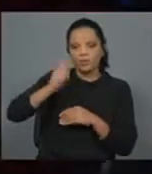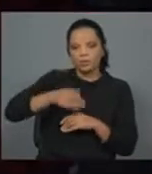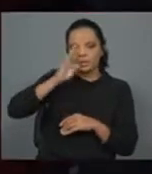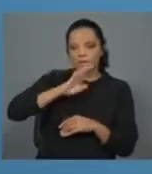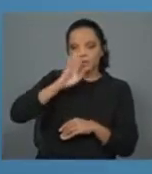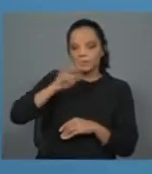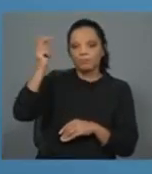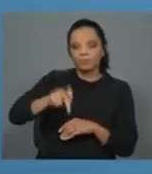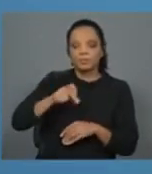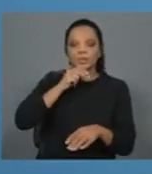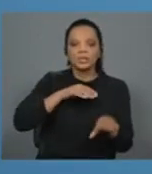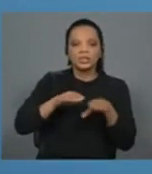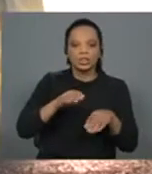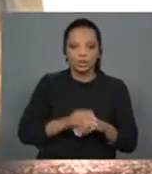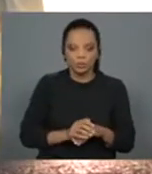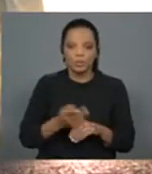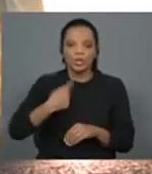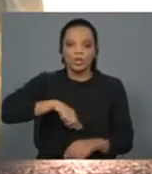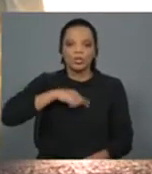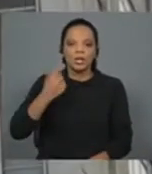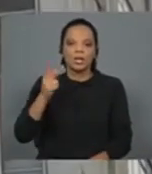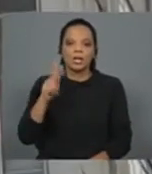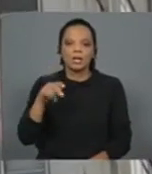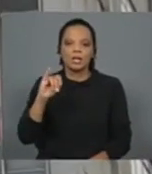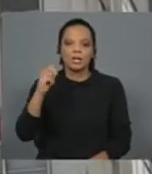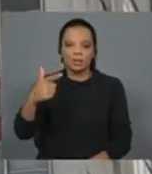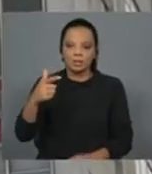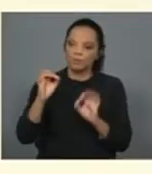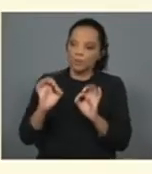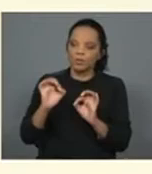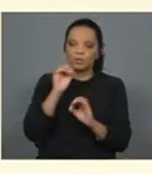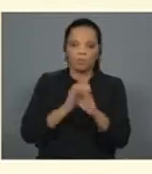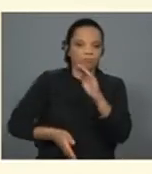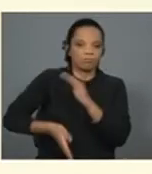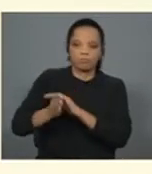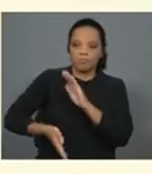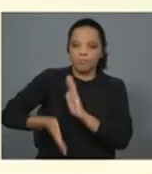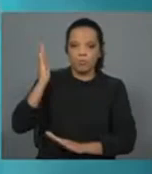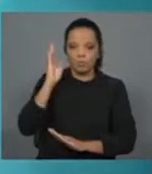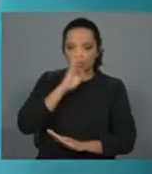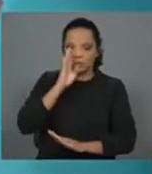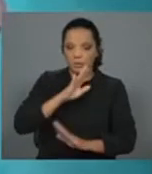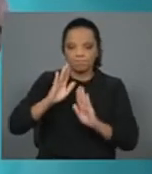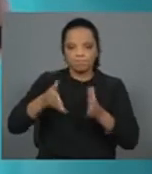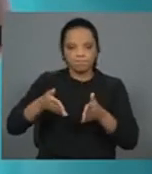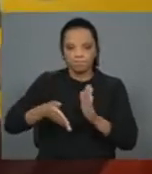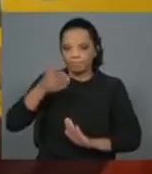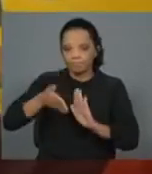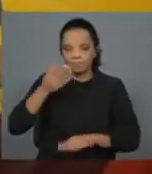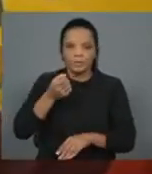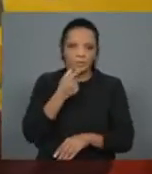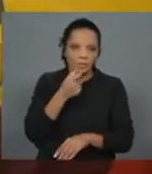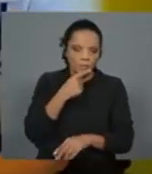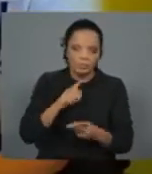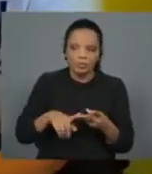sismo, quantos nós temos o nosso kit, a nossa mochila preparada para arrancar e para sair em caso de necessidade de casa, com os medicamentos,